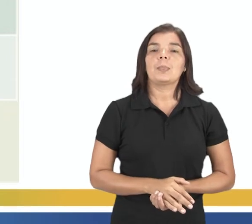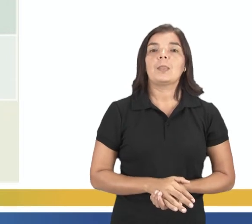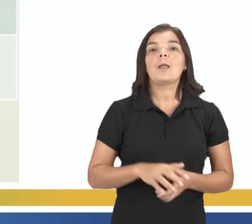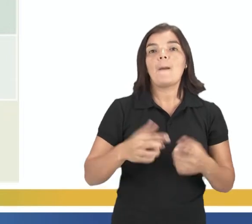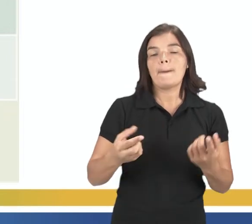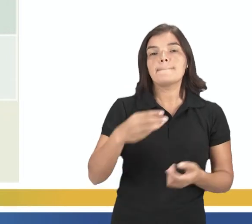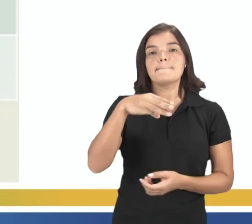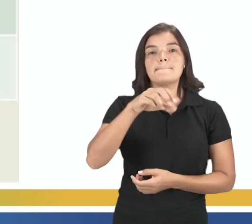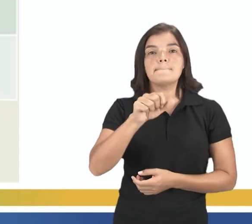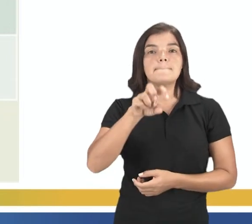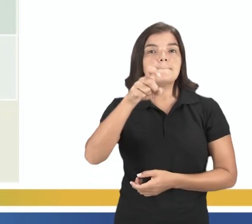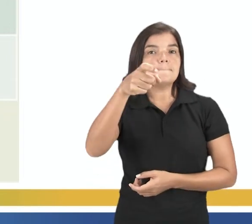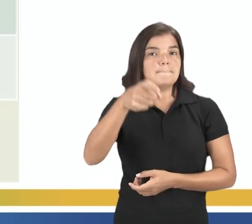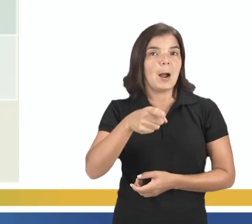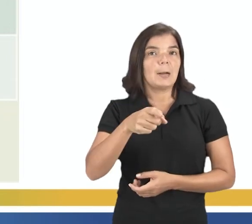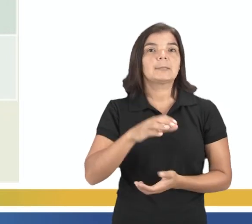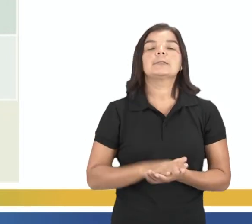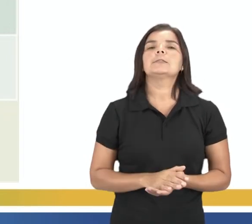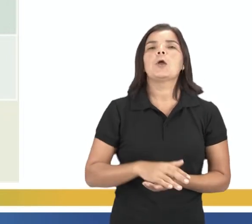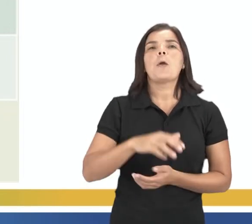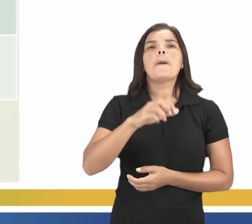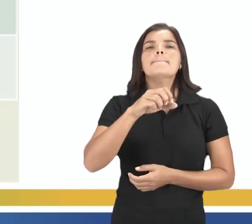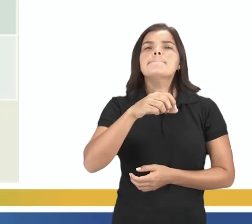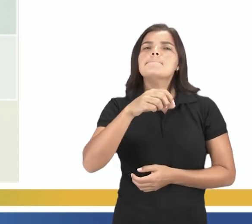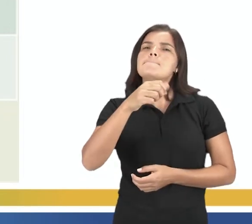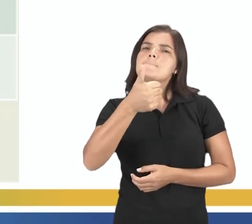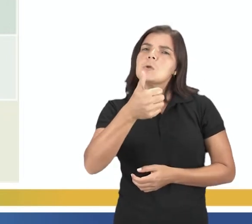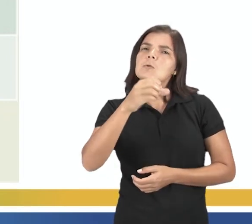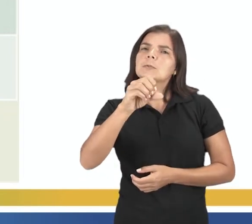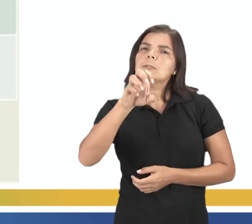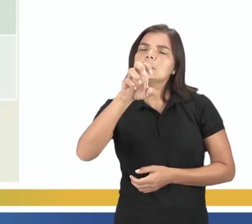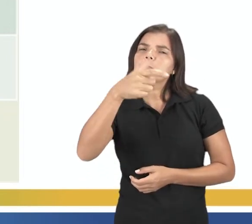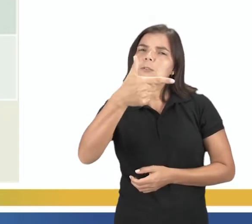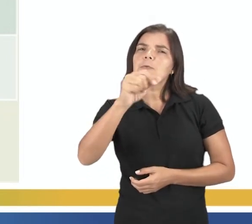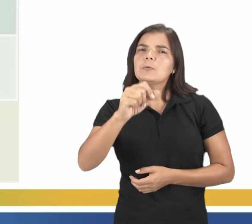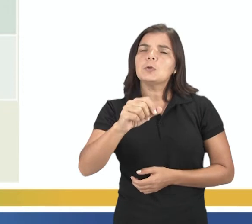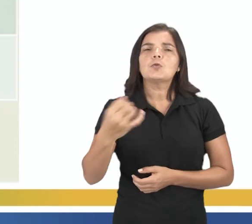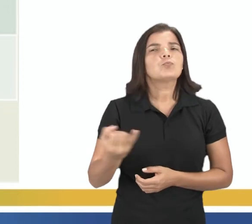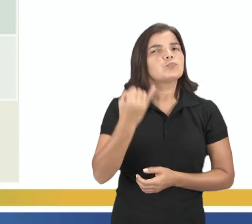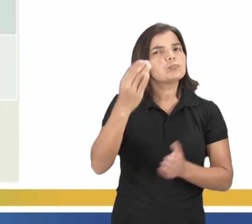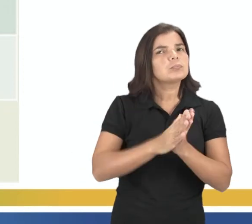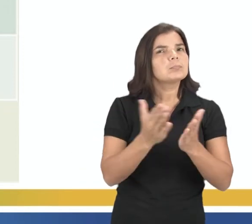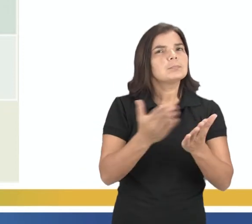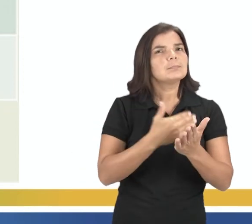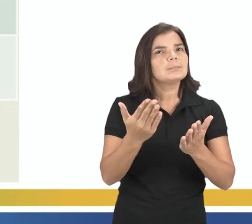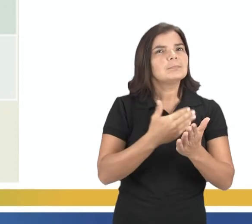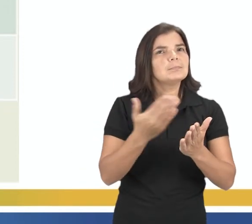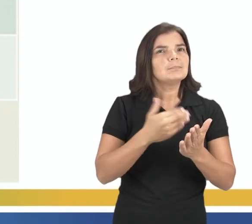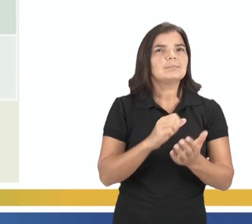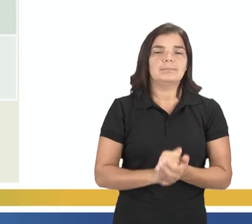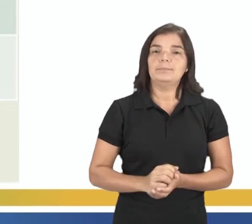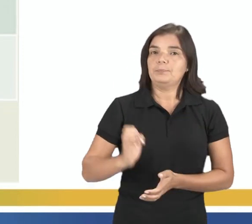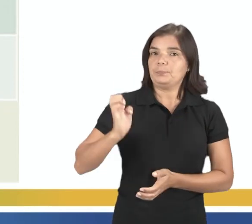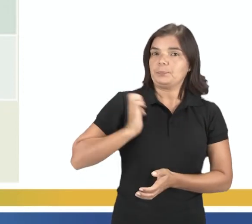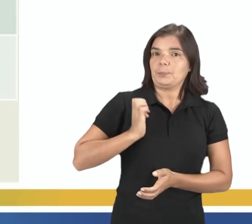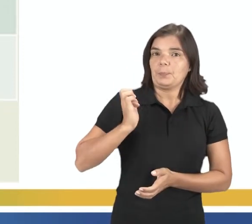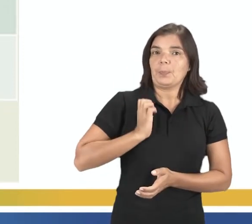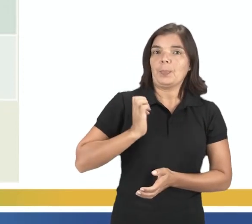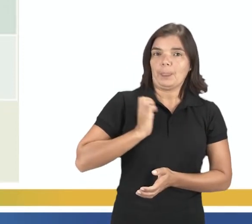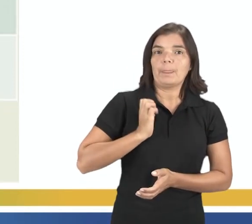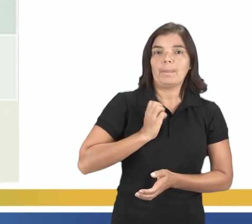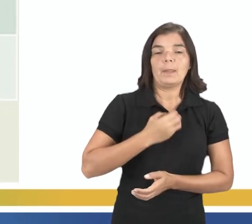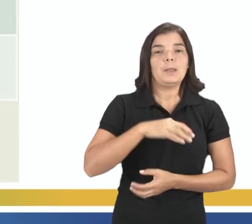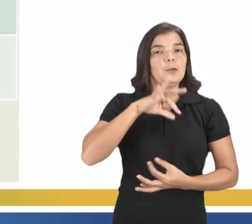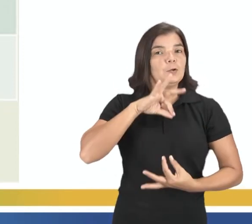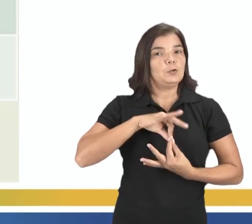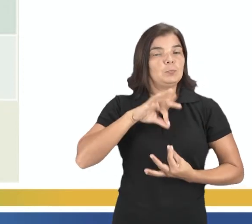Max Weber, que morreu em 1920, ele escreveu o livro mais importante do século XX, chamado A Ética Protestante e o Espírito